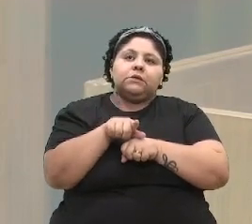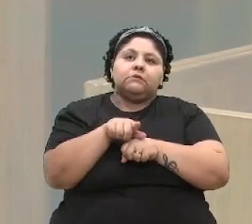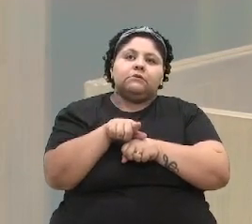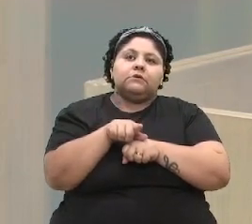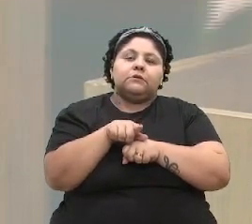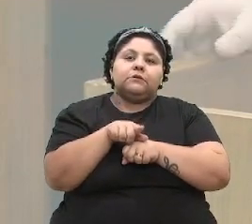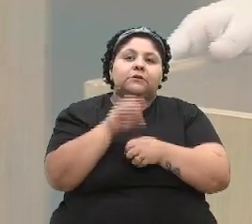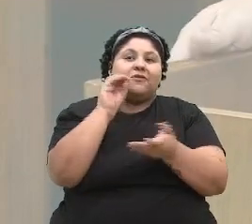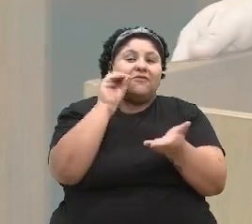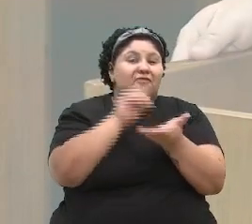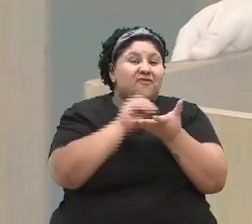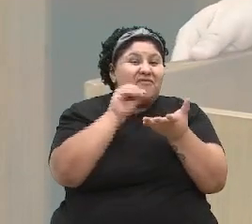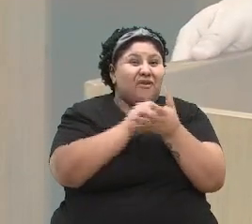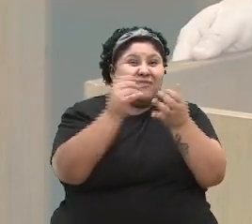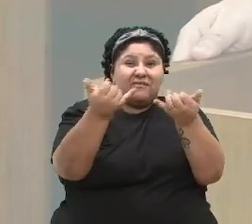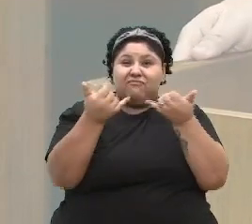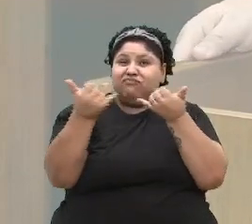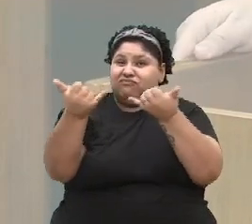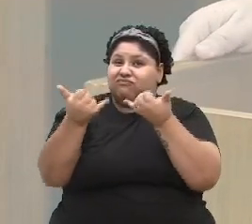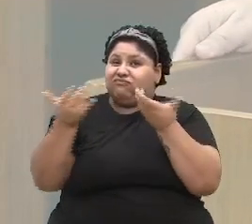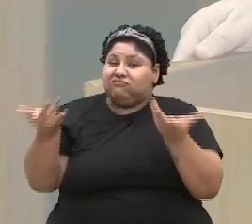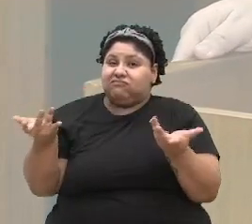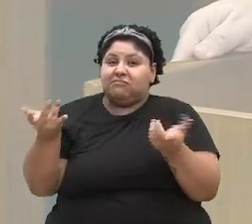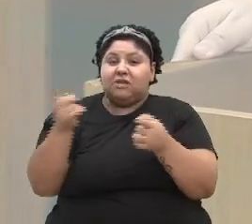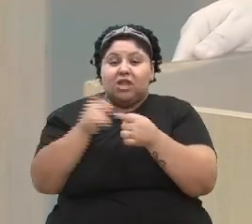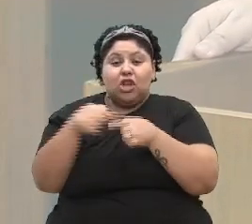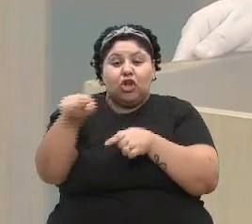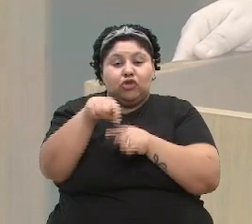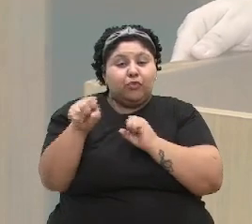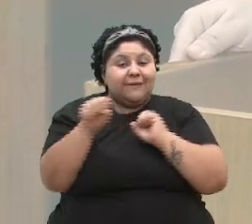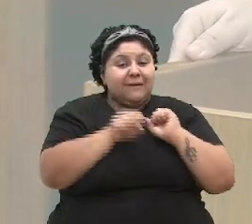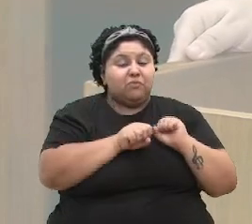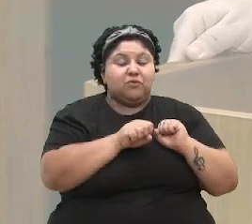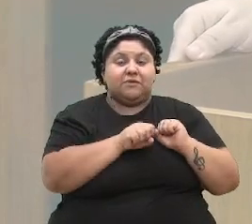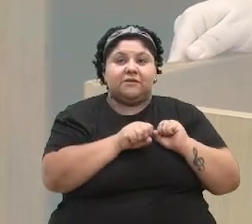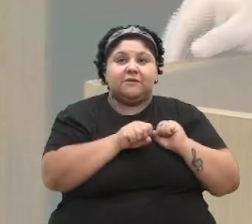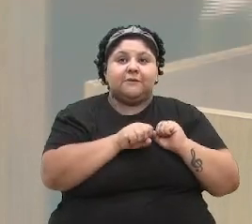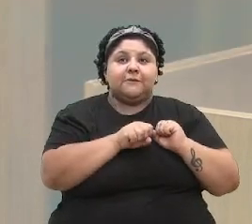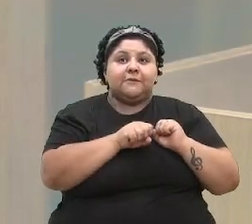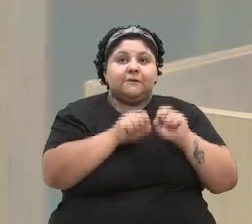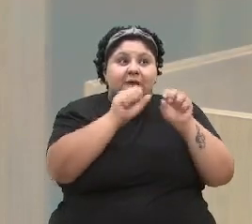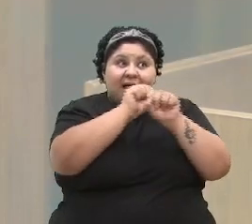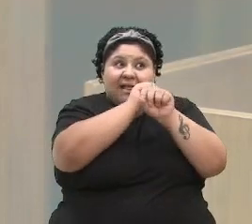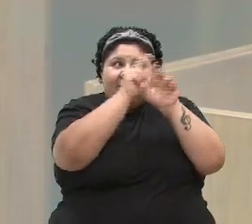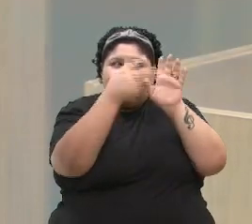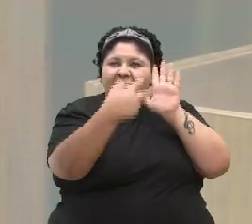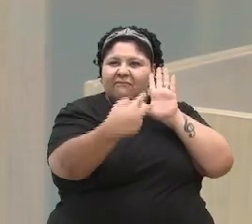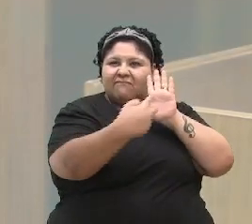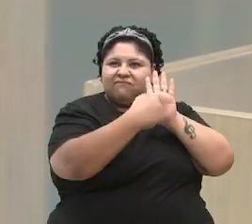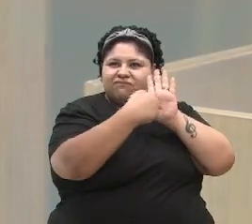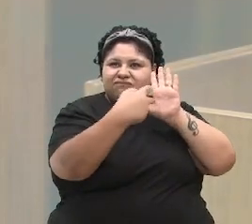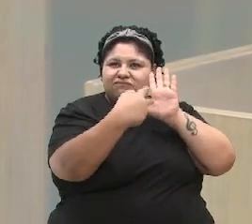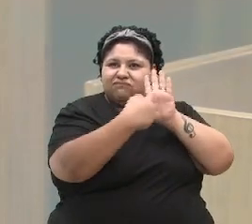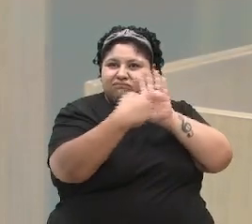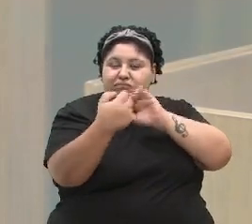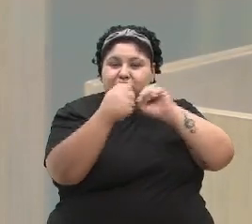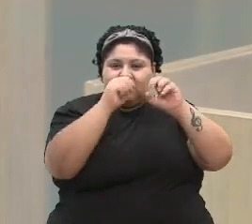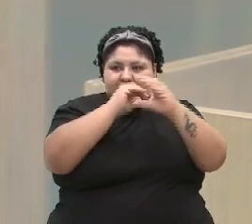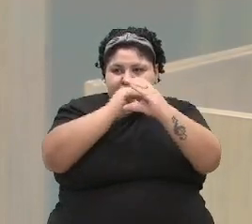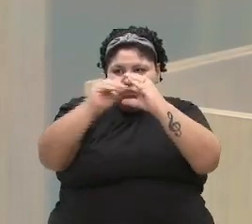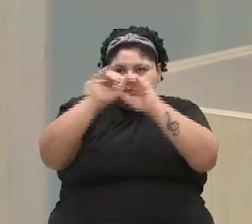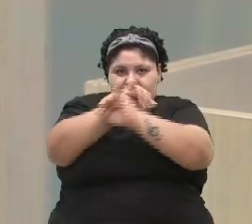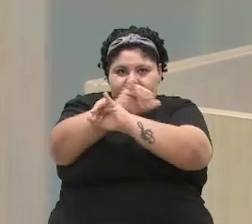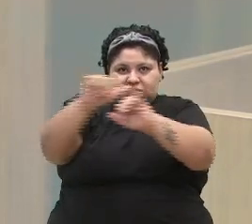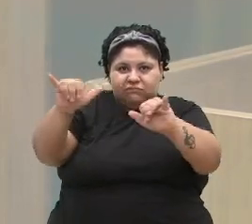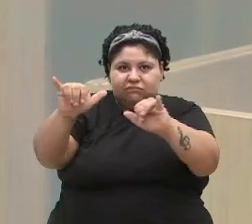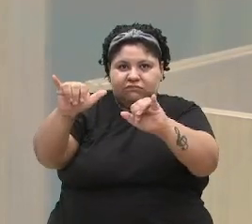de várias informações. E justamente para nós podermos estar bem atentos e poder repassar essas